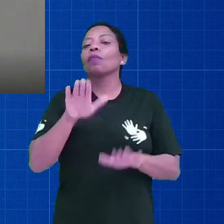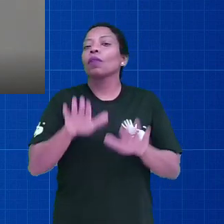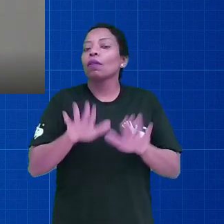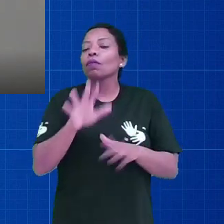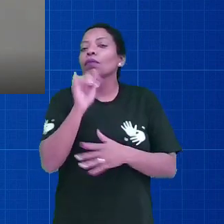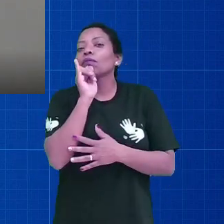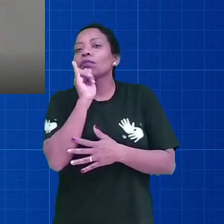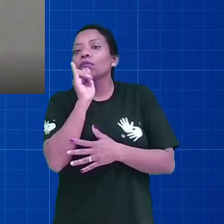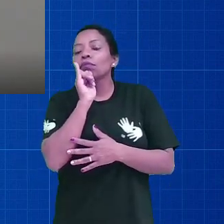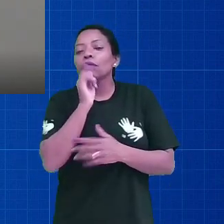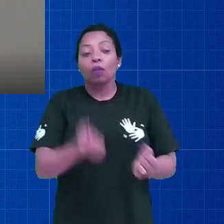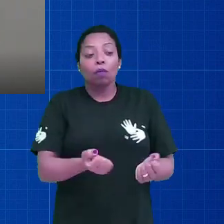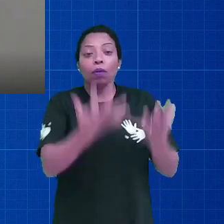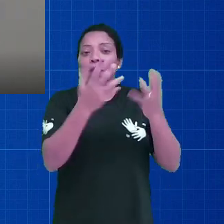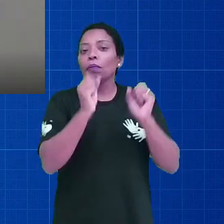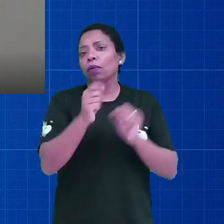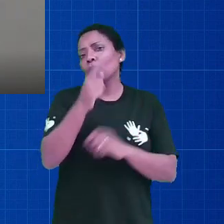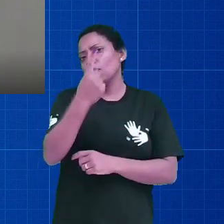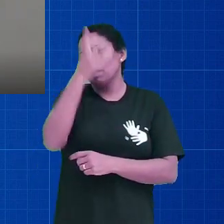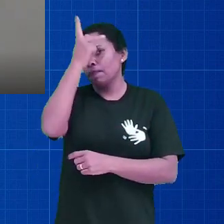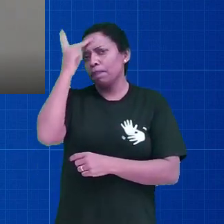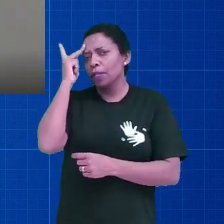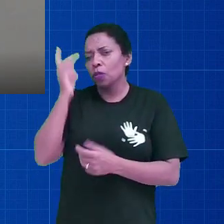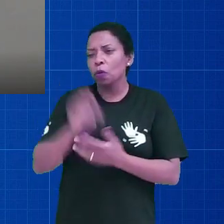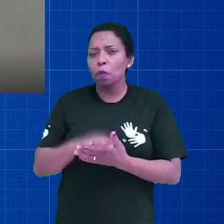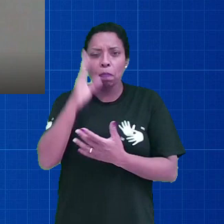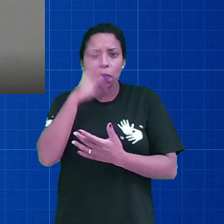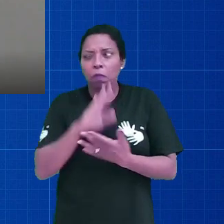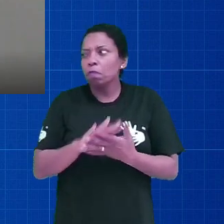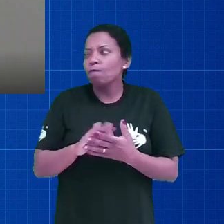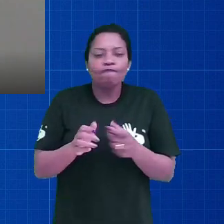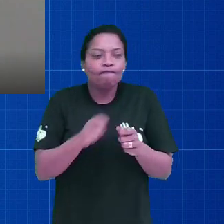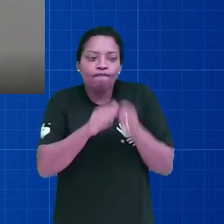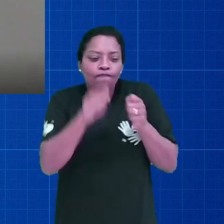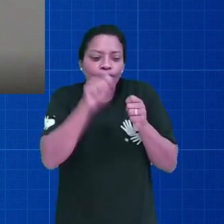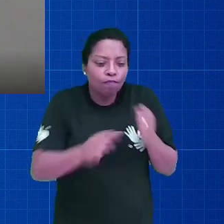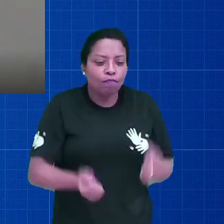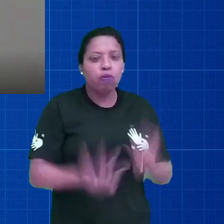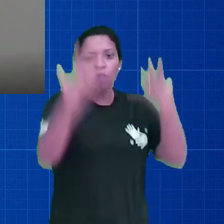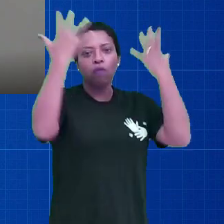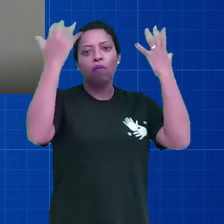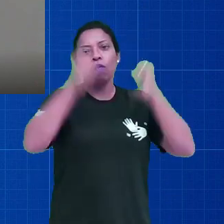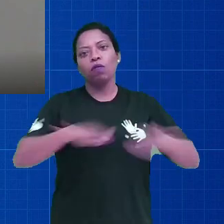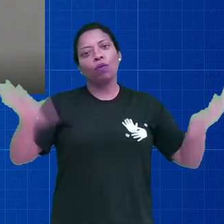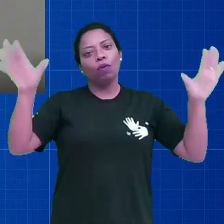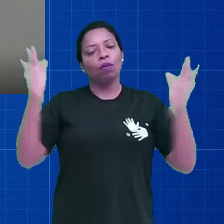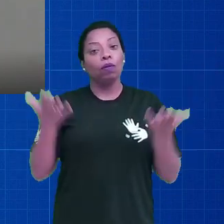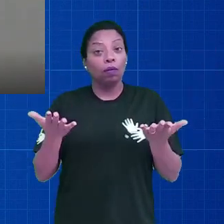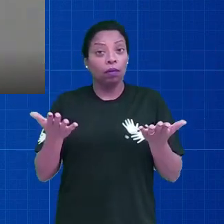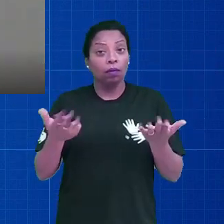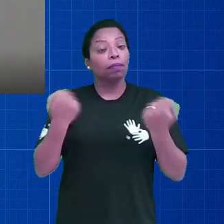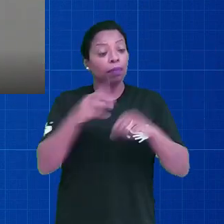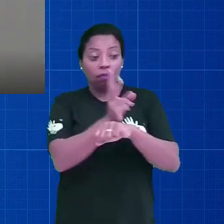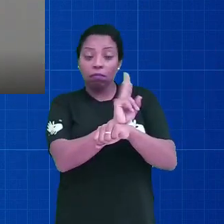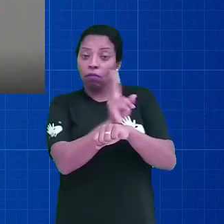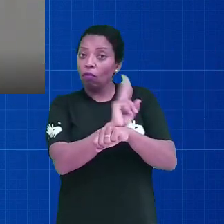causa do incêndio pode ser um incendiário, uma pessoa que simplesmente vai lá botar fogo. Né? Nesse caso, a gente tem que trabalhar com